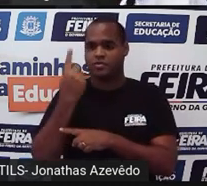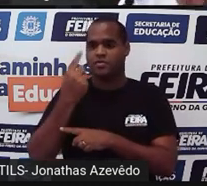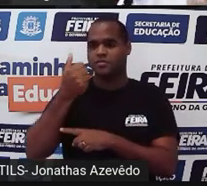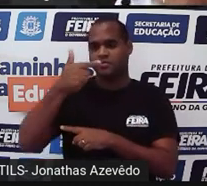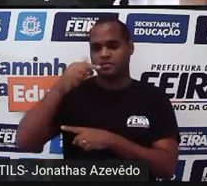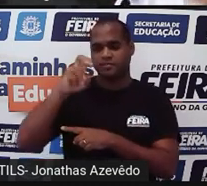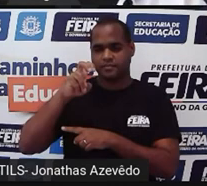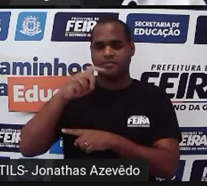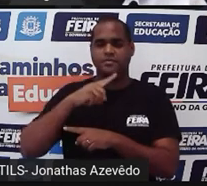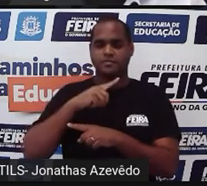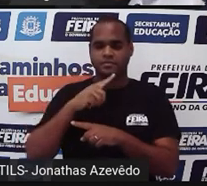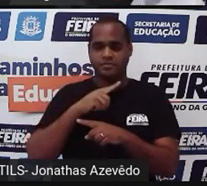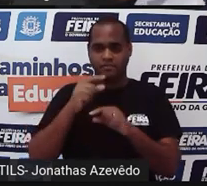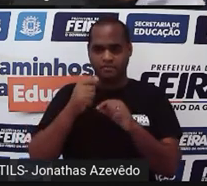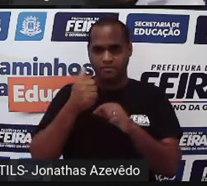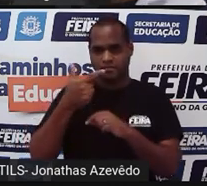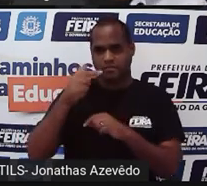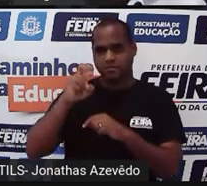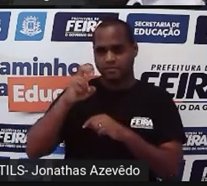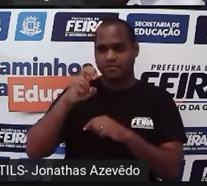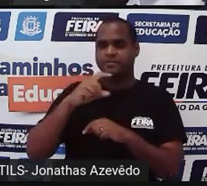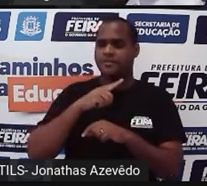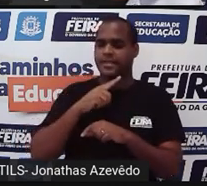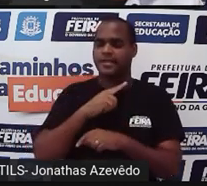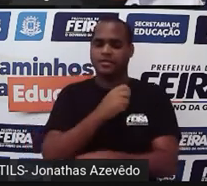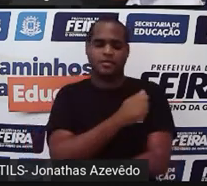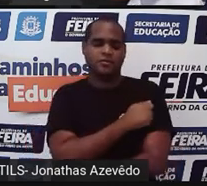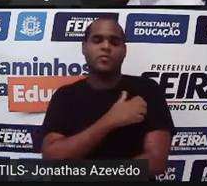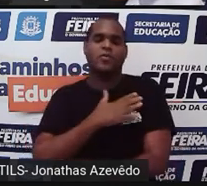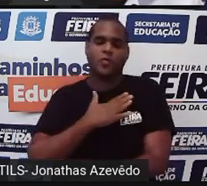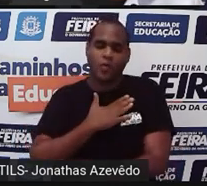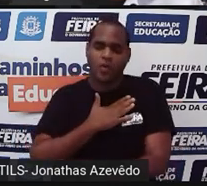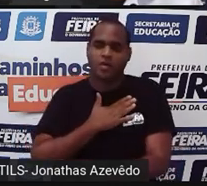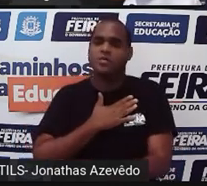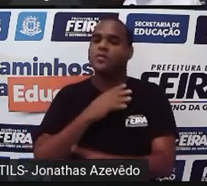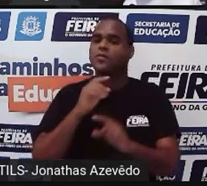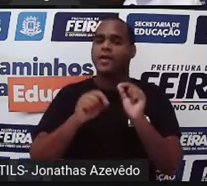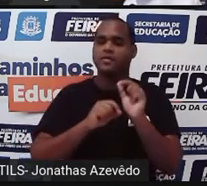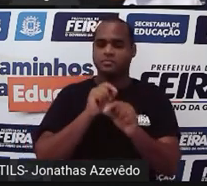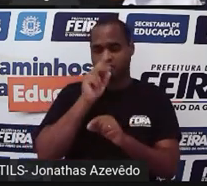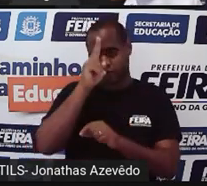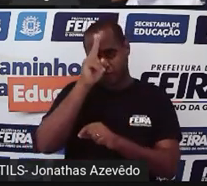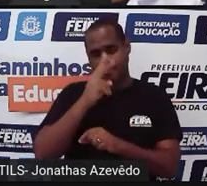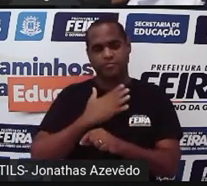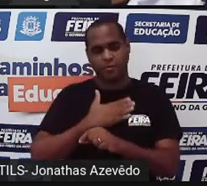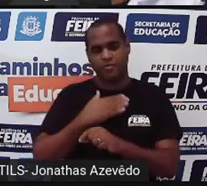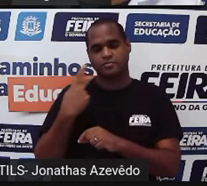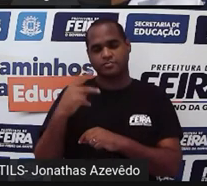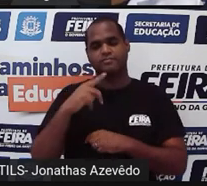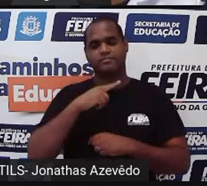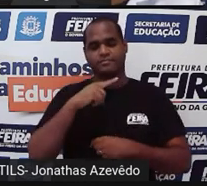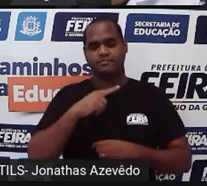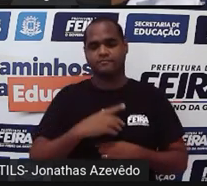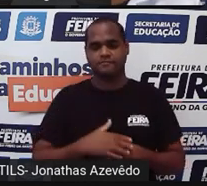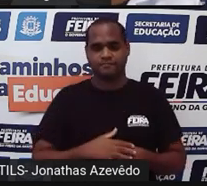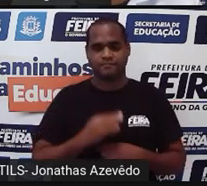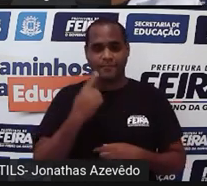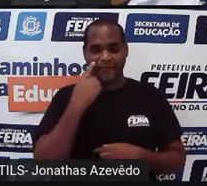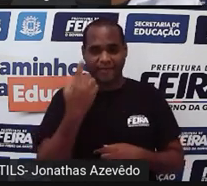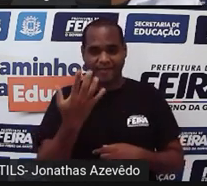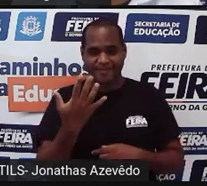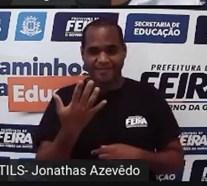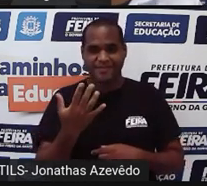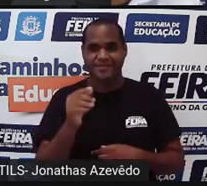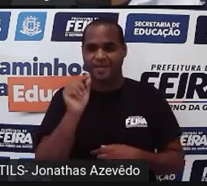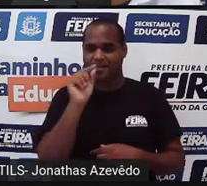125 são 125 alunos que gostam de história. Então, vamos ali, ó, fazer a